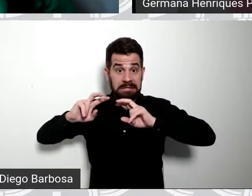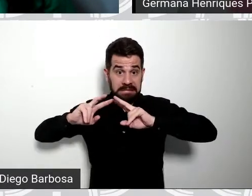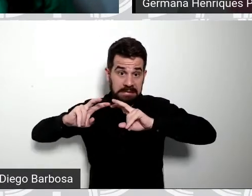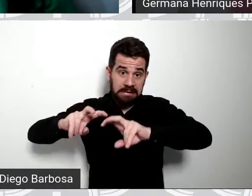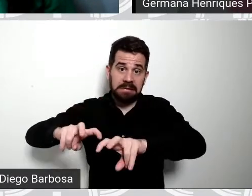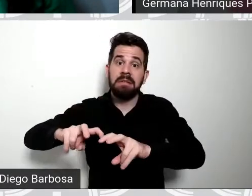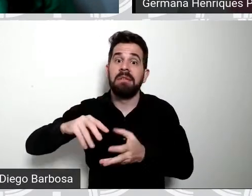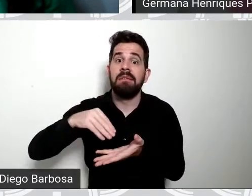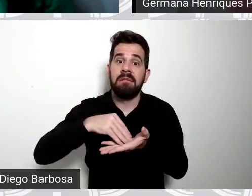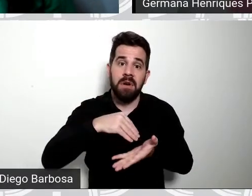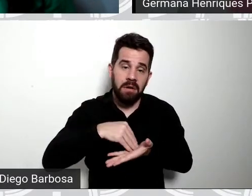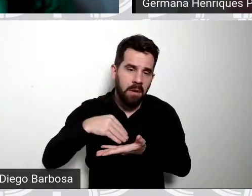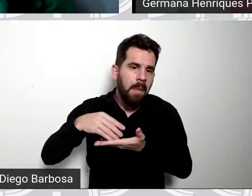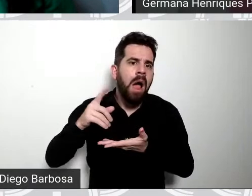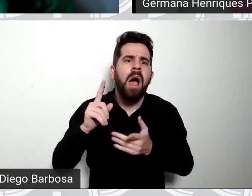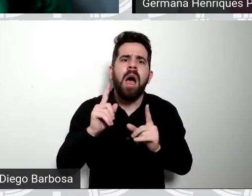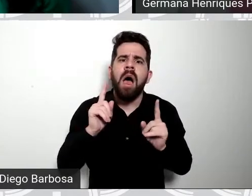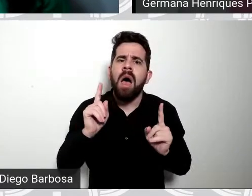que a gente não possa